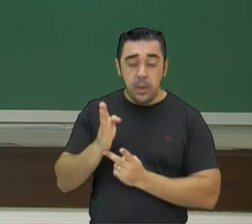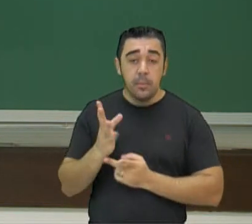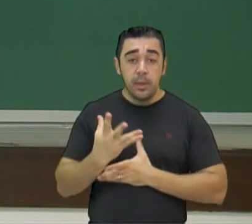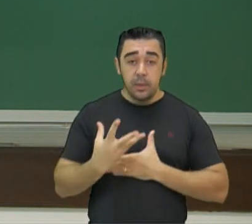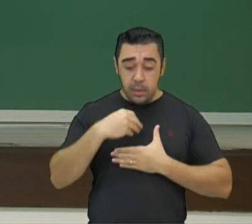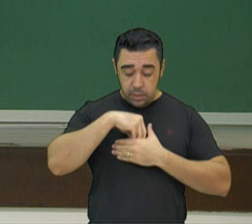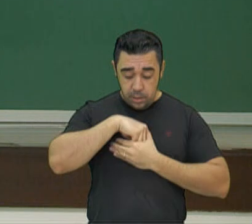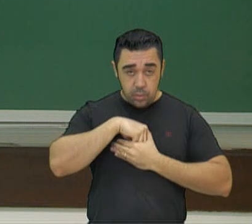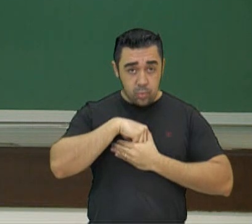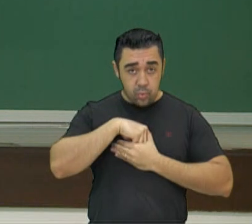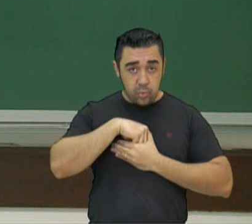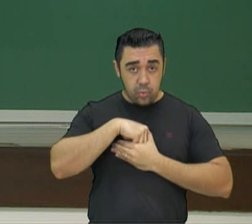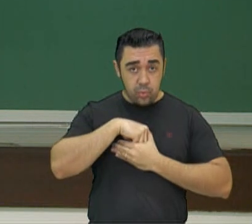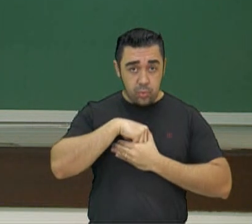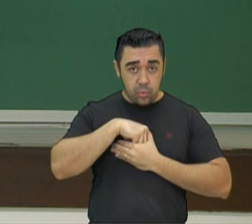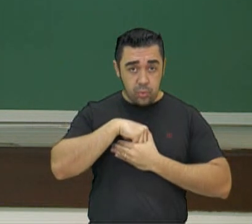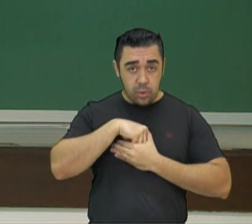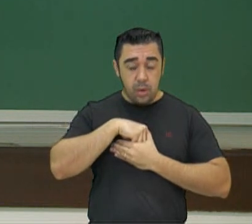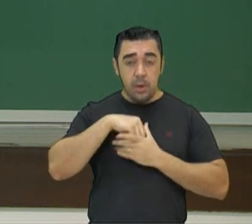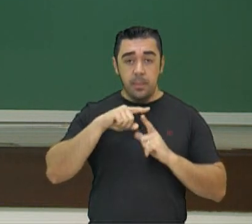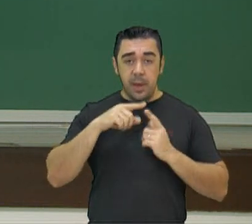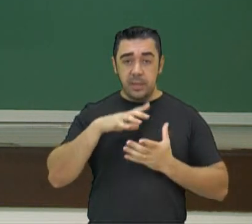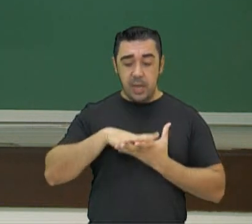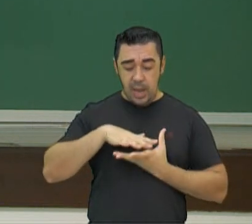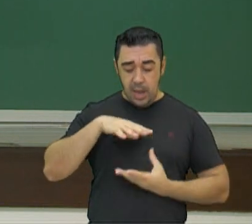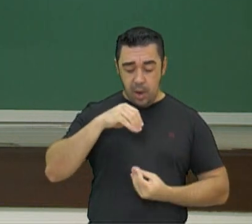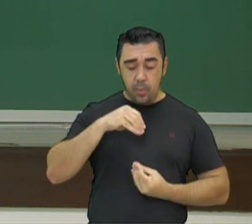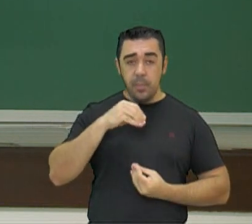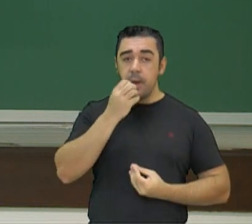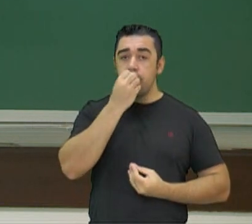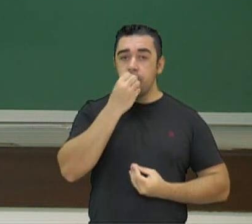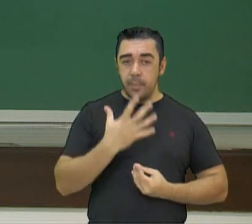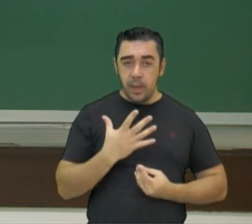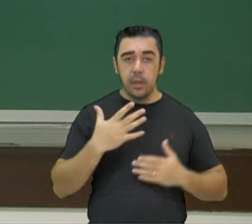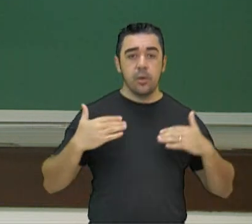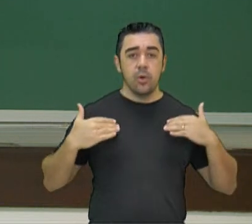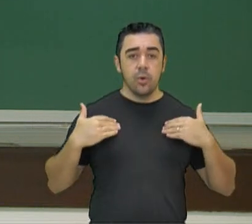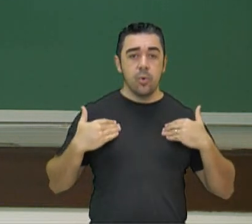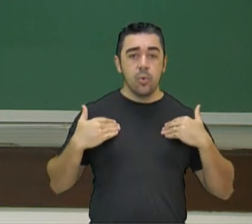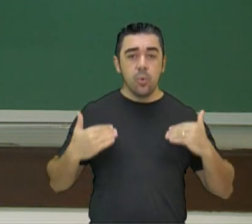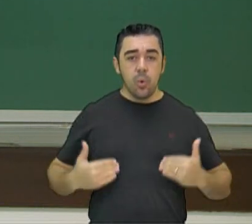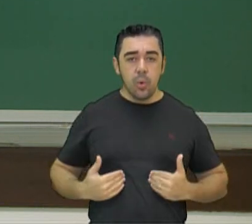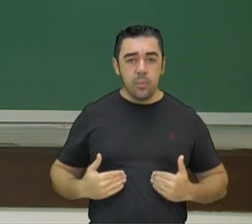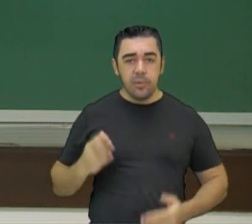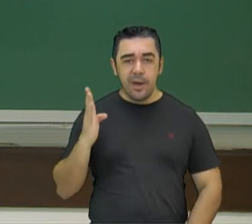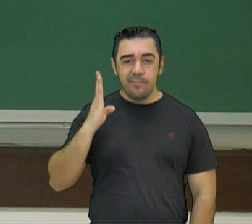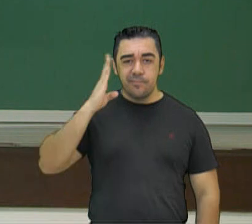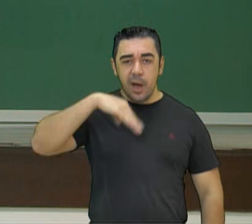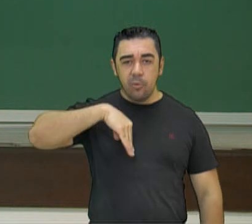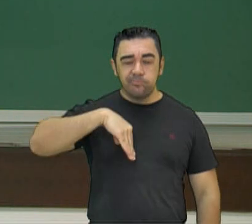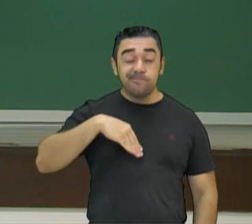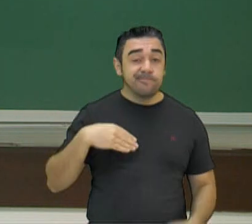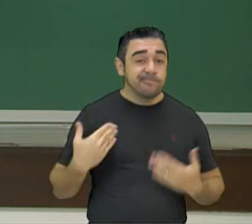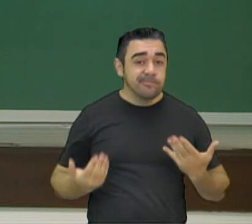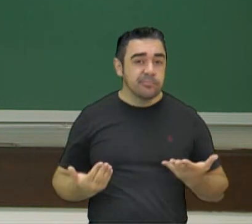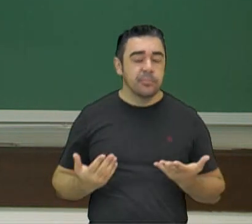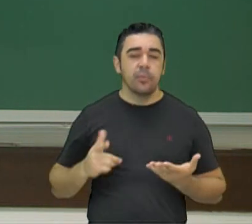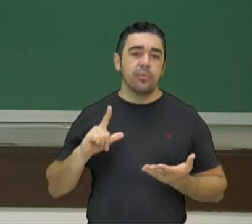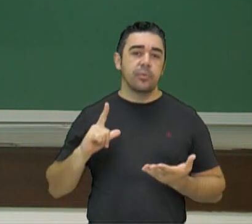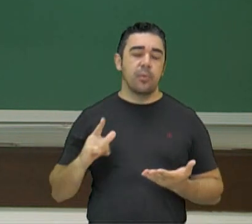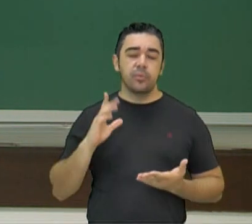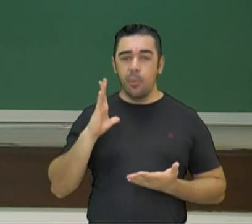A alma da pessoa é o bem e o corpo da pessoa é o mal. Então, a fonte de todo o